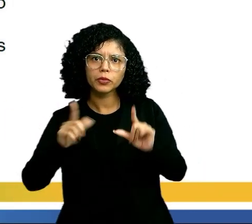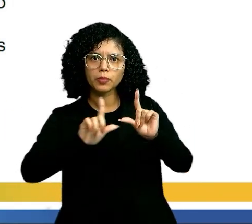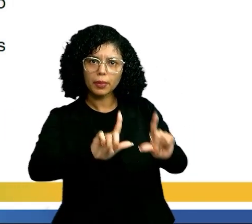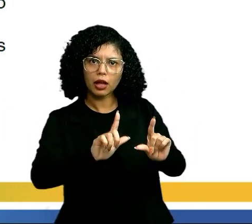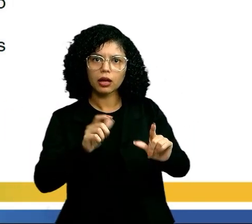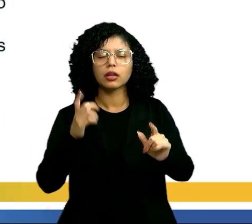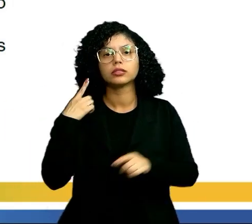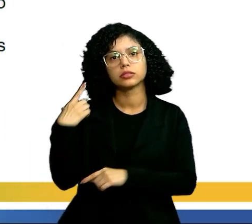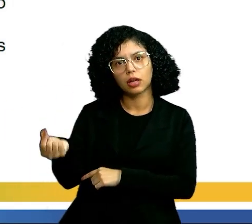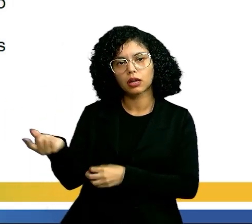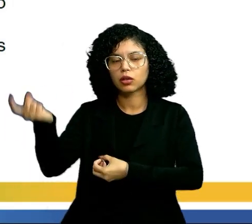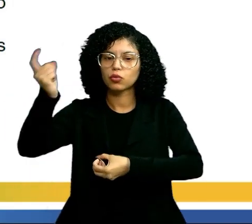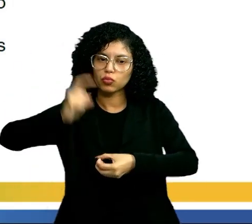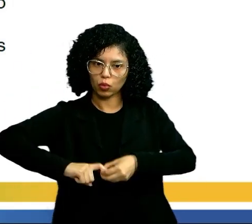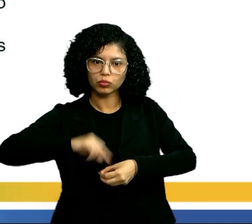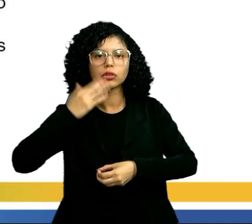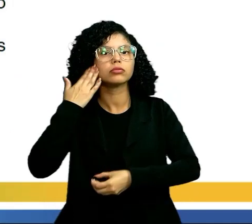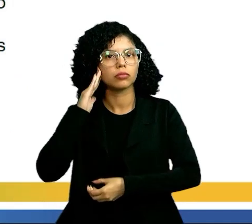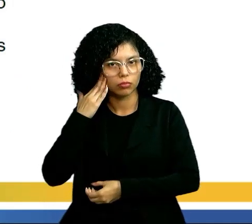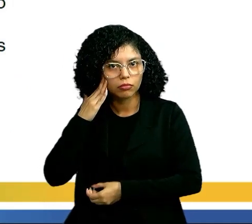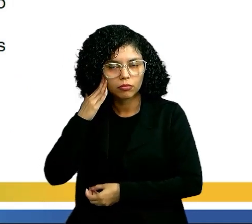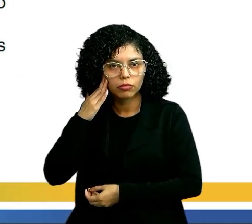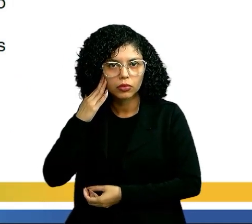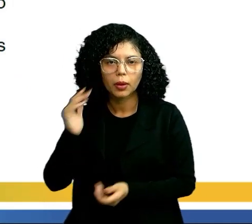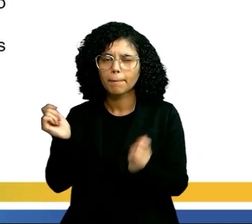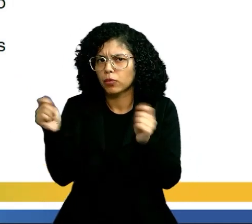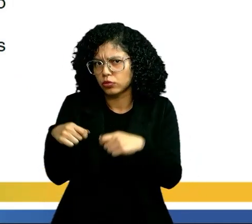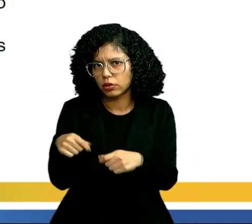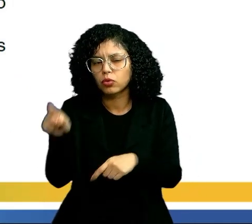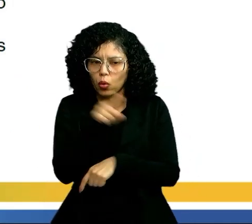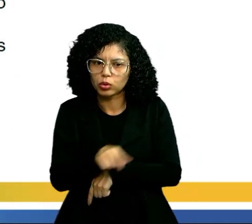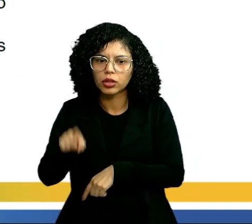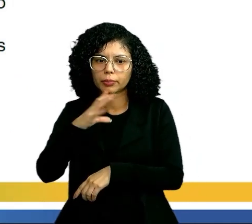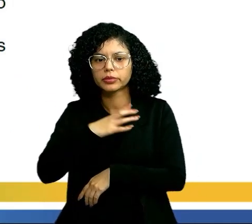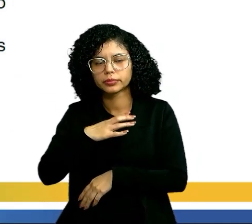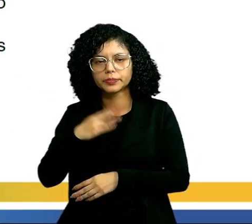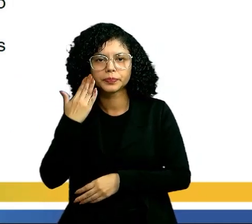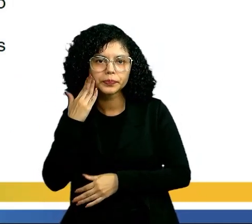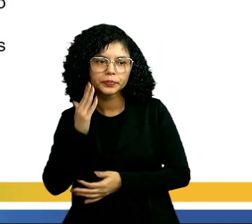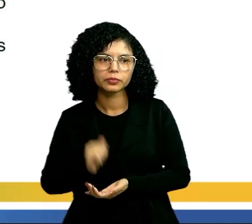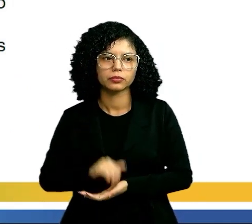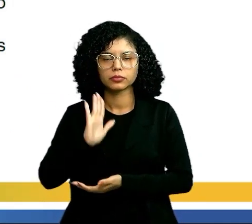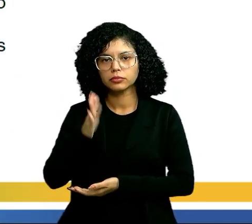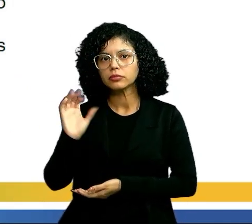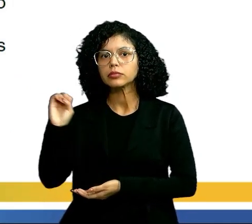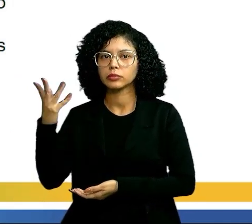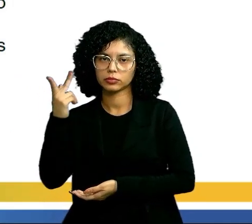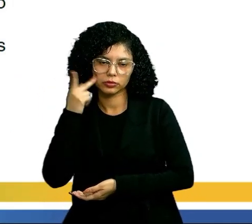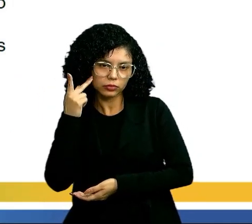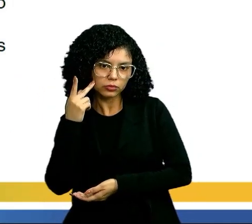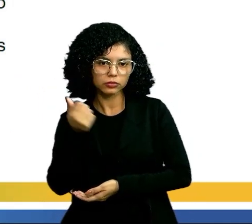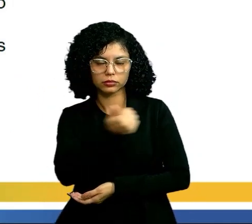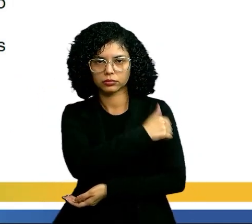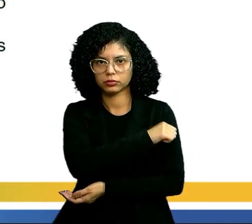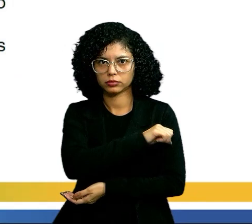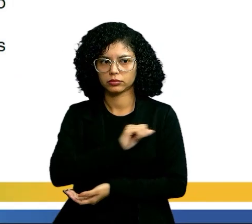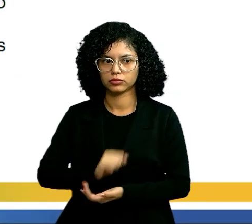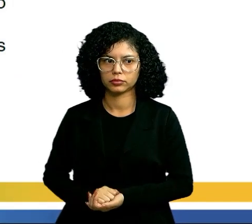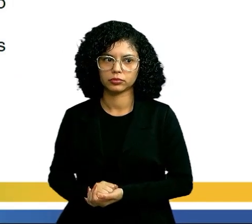placa sai, é possível rodar pela cidade. Isso até já acontece em São Paulo, Rio de Janeiro, por